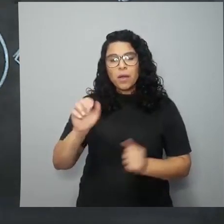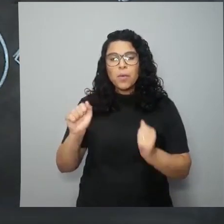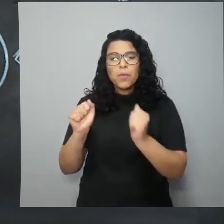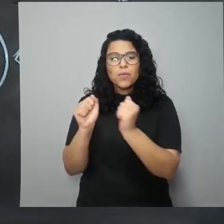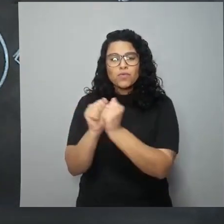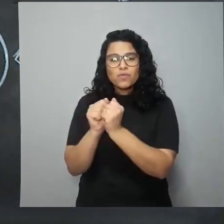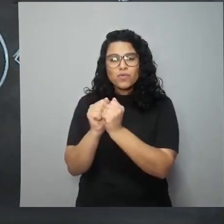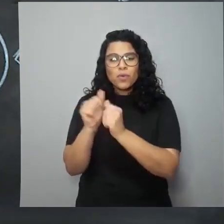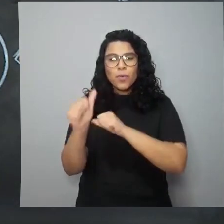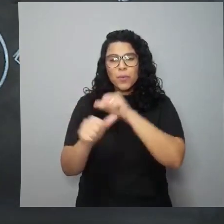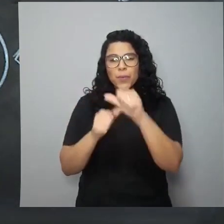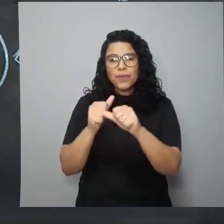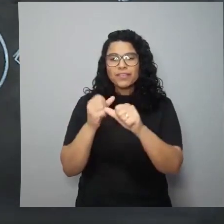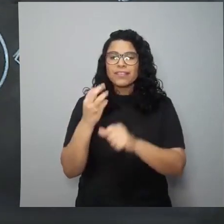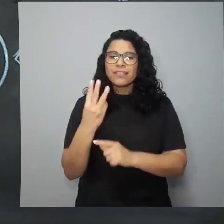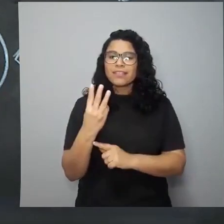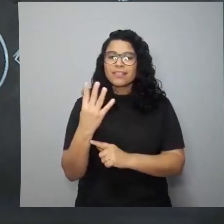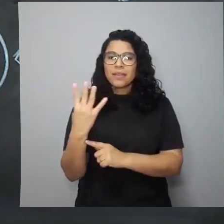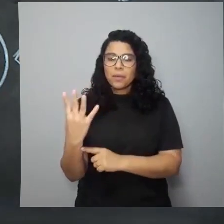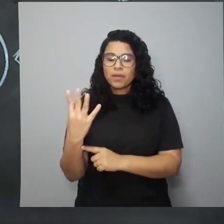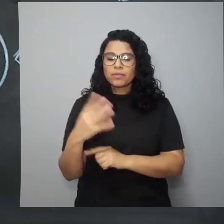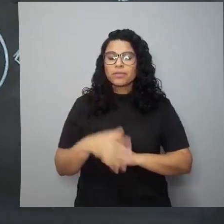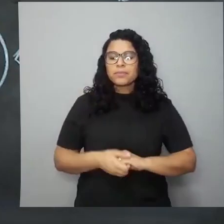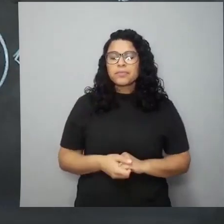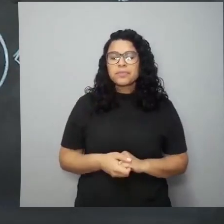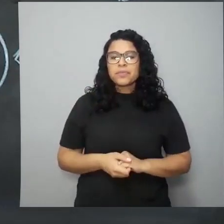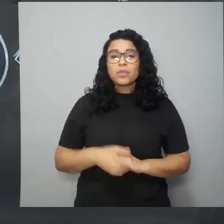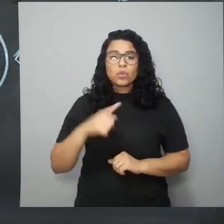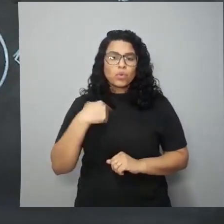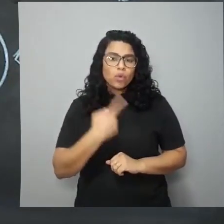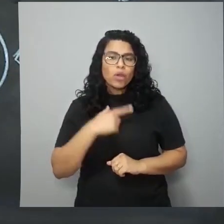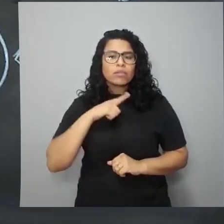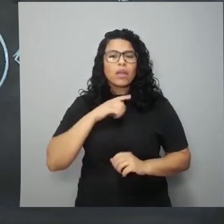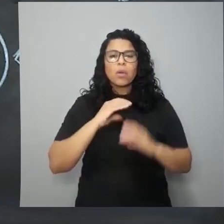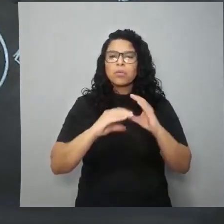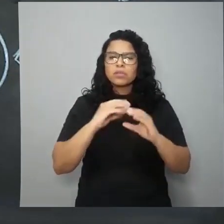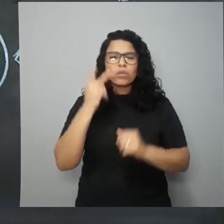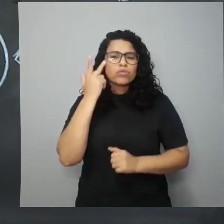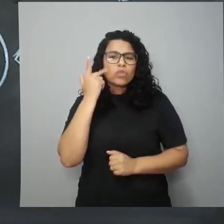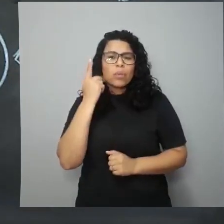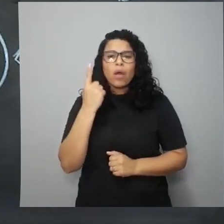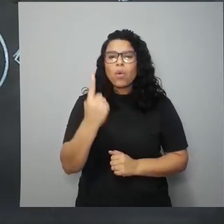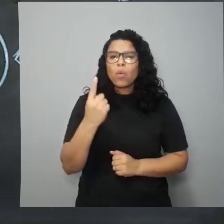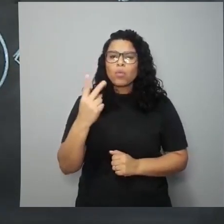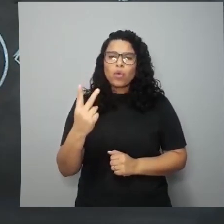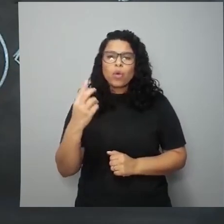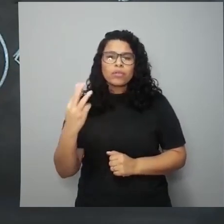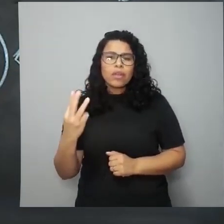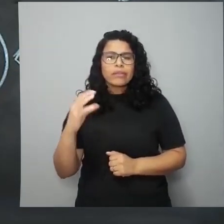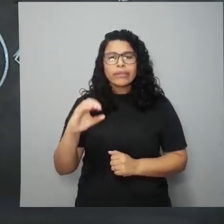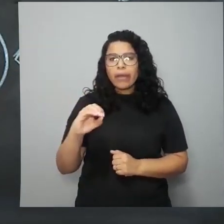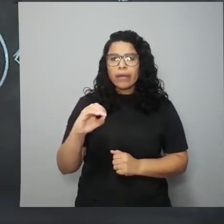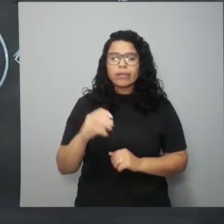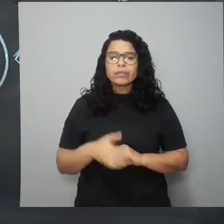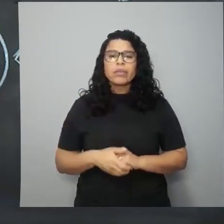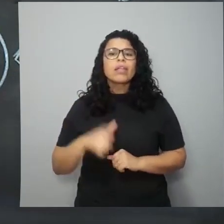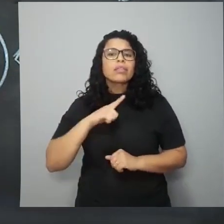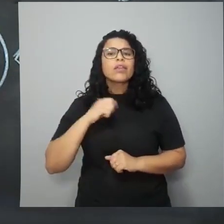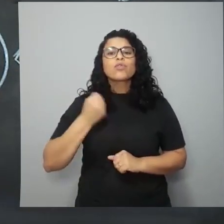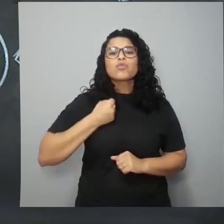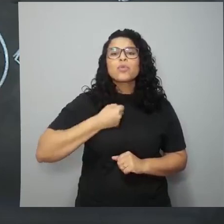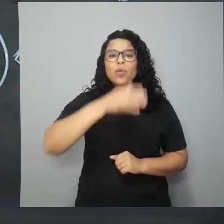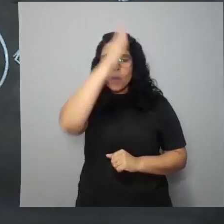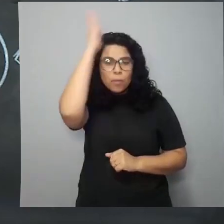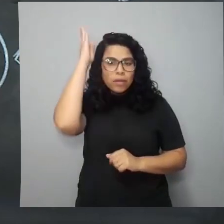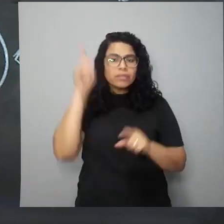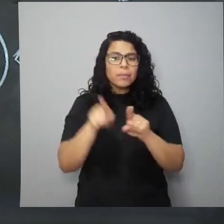os algarismos indo-arábicos no nosso sistema de comunicação normal, né? O 3, o 4, 1, 2, 3, 4, 5, 0. Existem os algarismos romanos